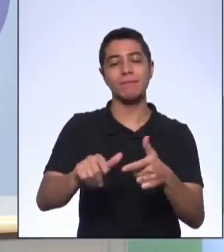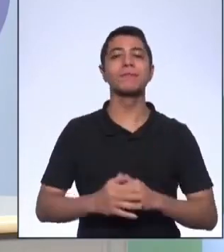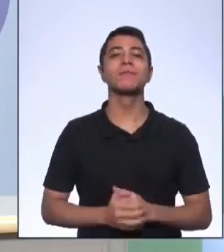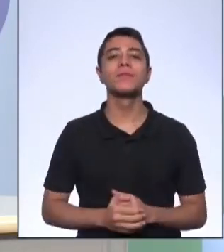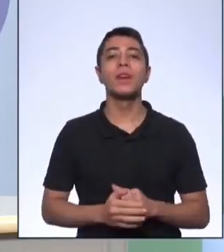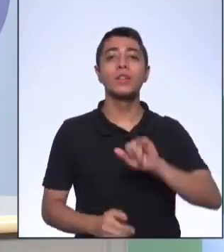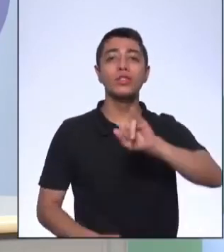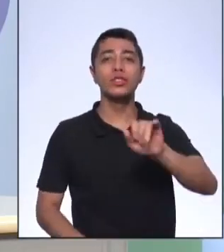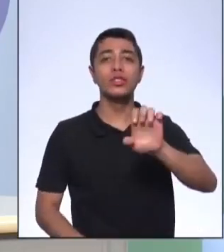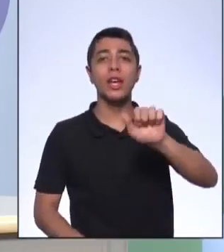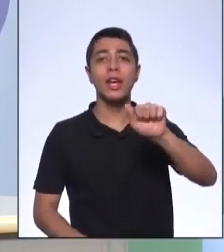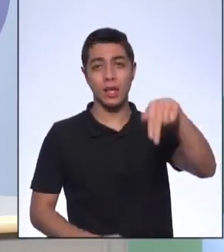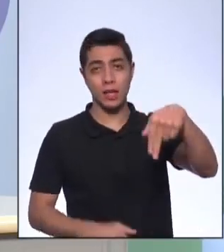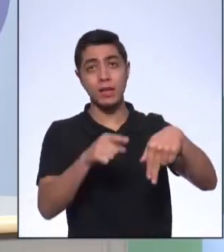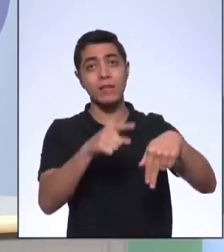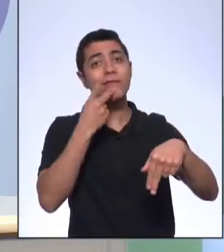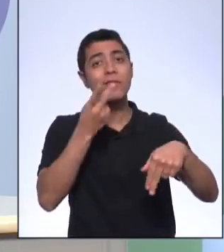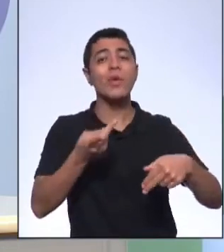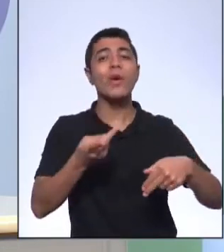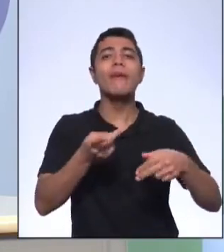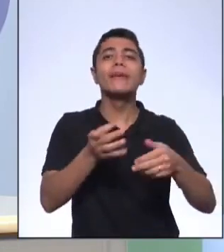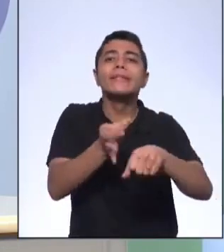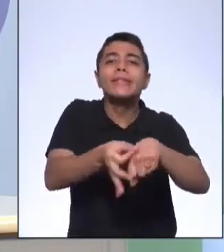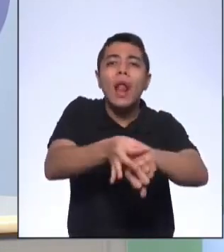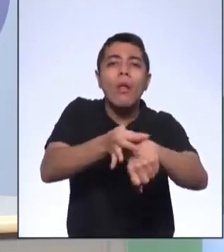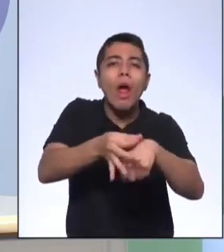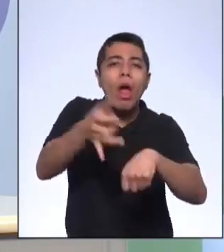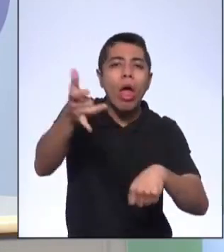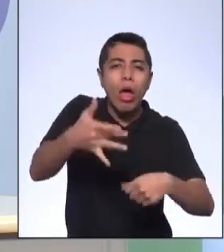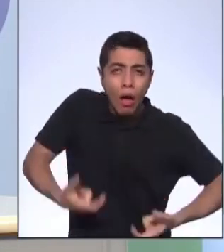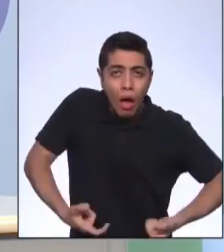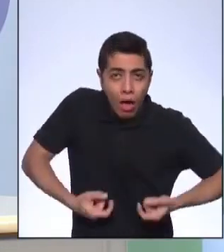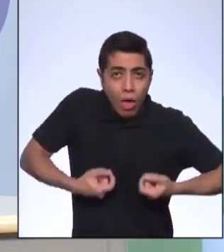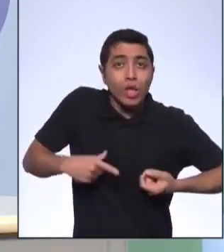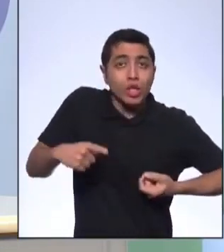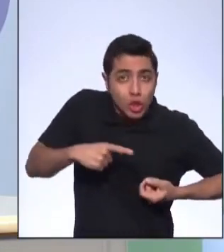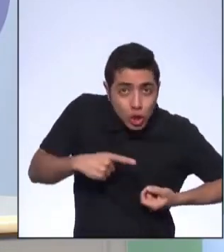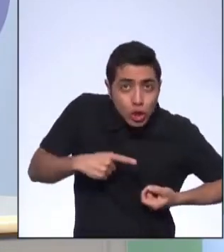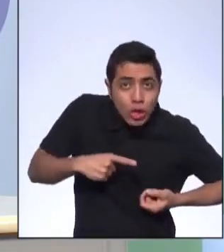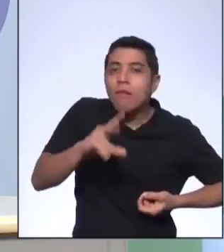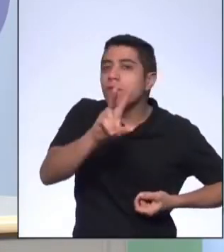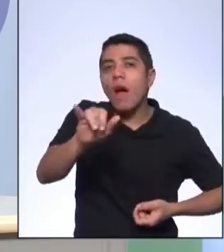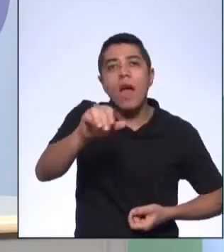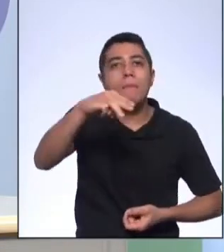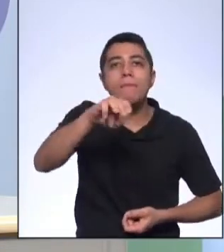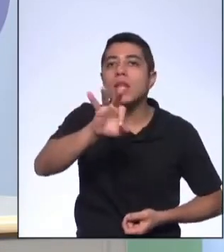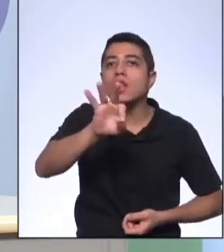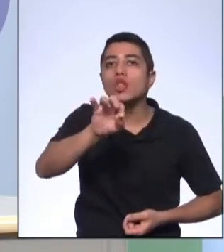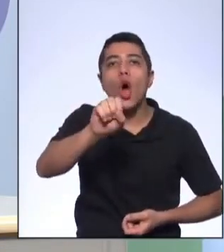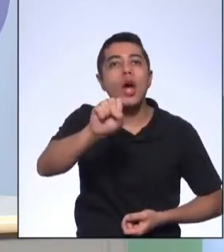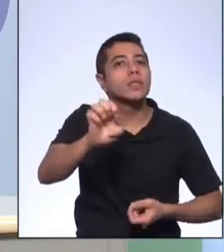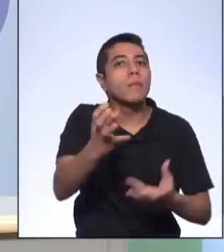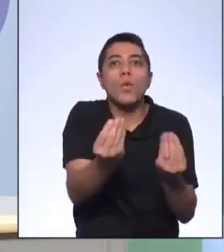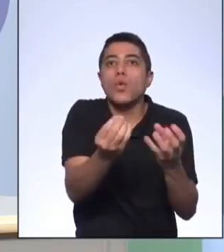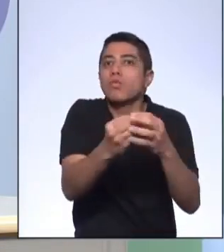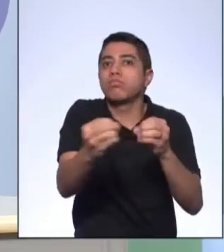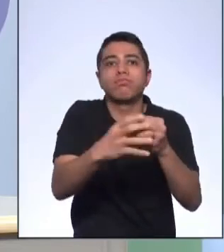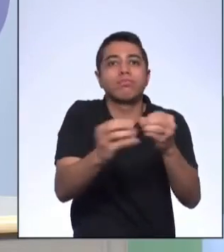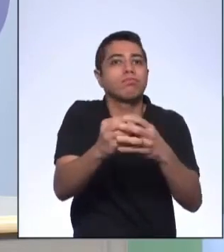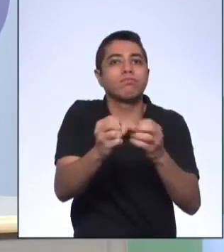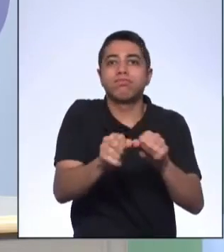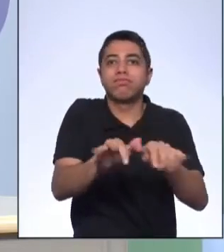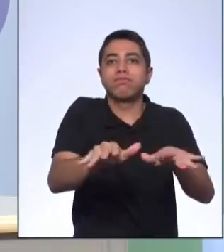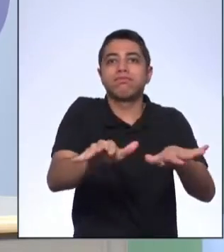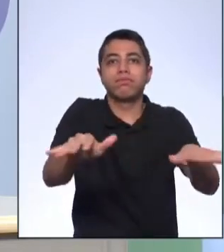mitoses constantes. E a Andressa disse que a má formação da mitose causa câncer. O